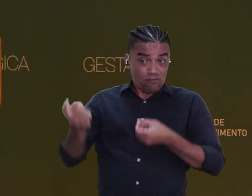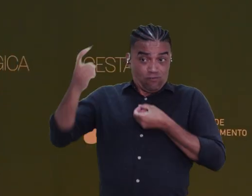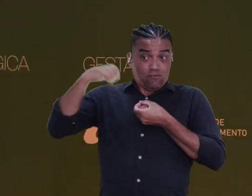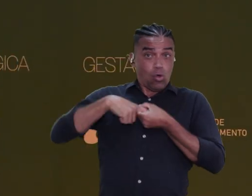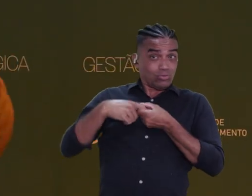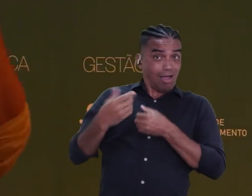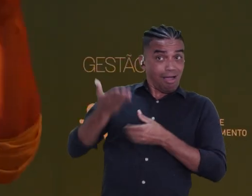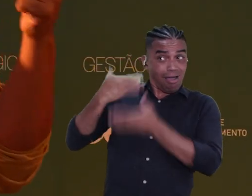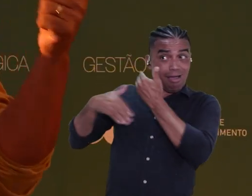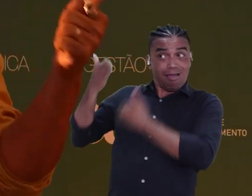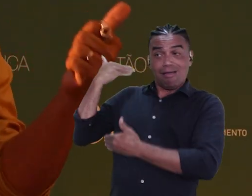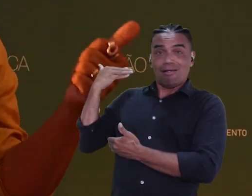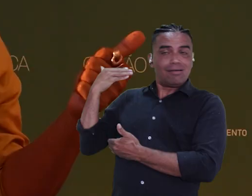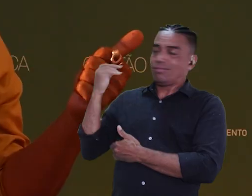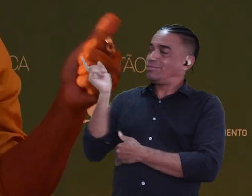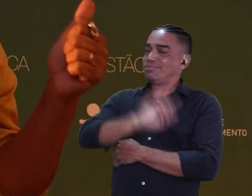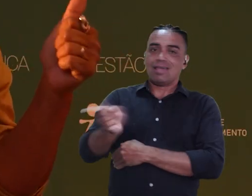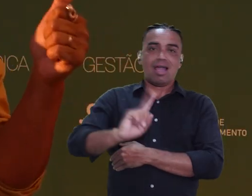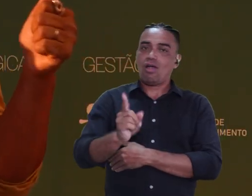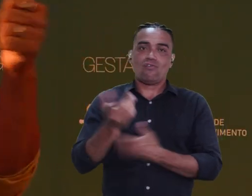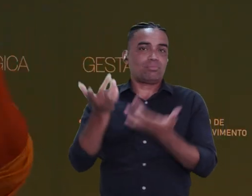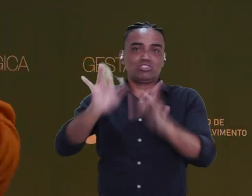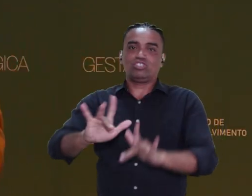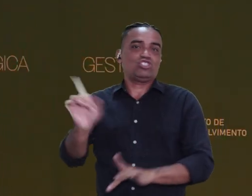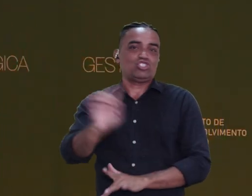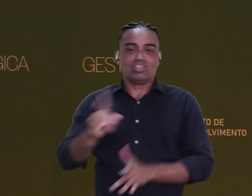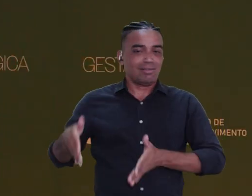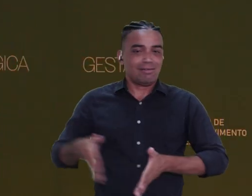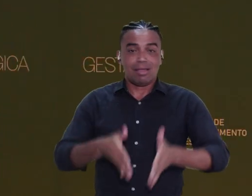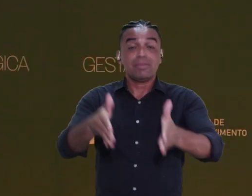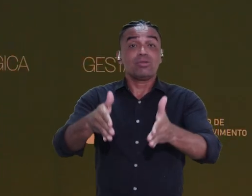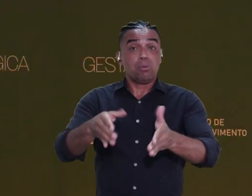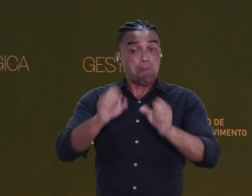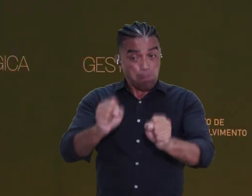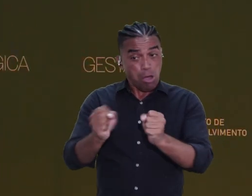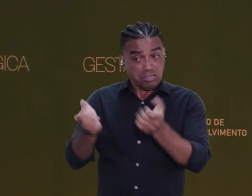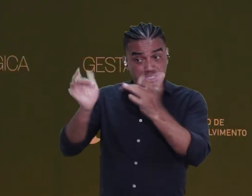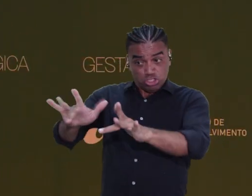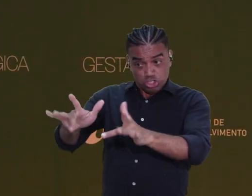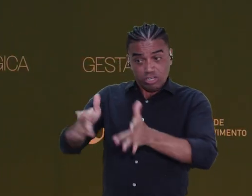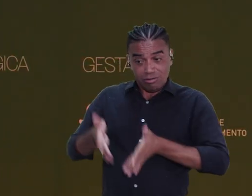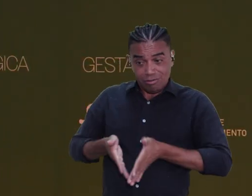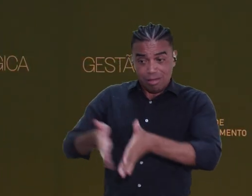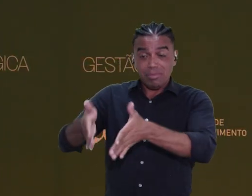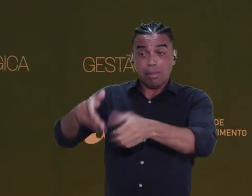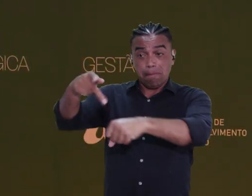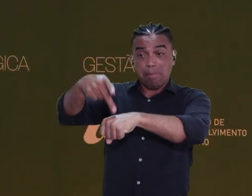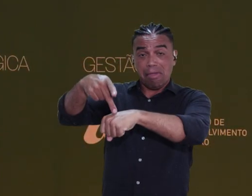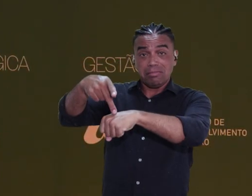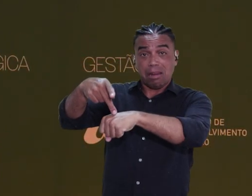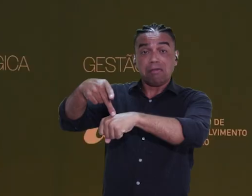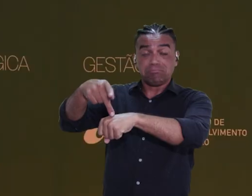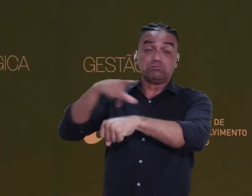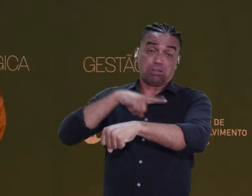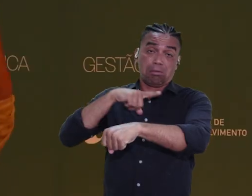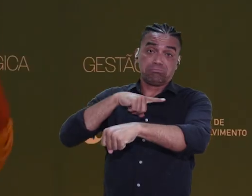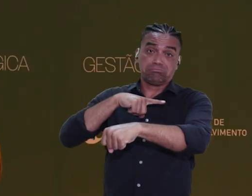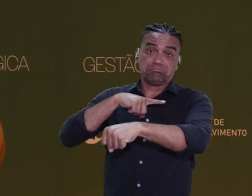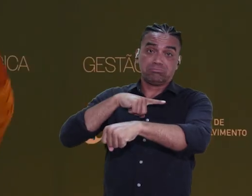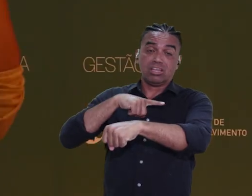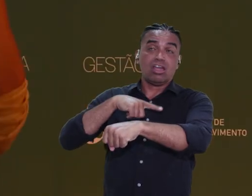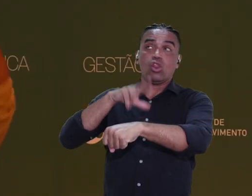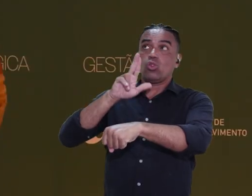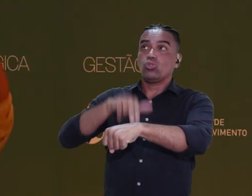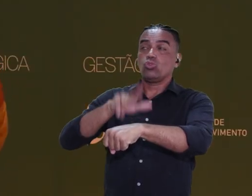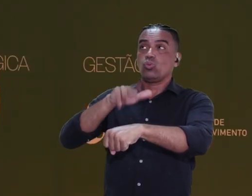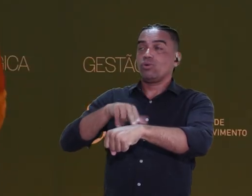recuaremos, não desistiremos do caminho. Importante, você pode desistir do caminho, né? Tinha uma pedra,